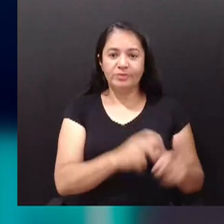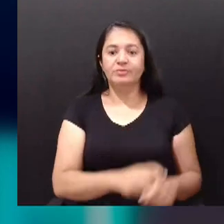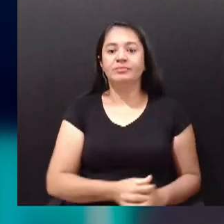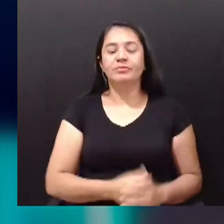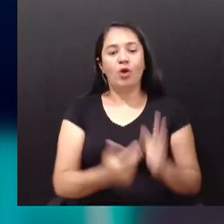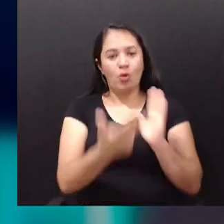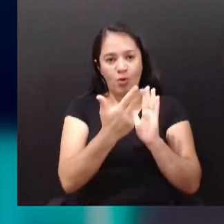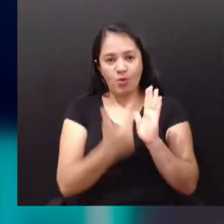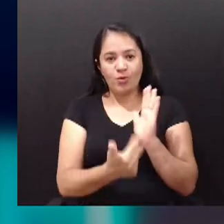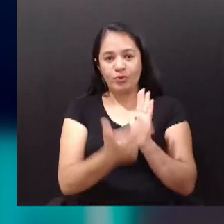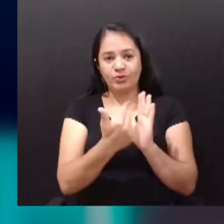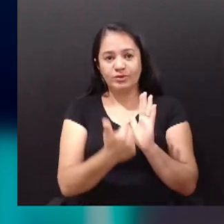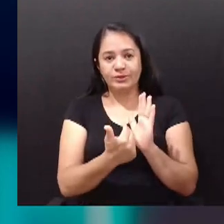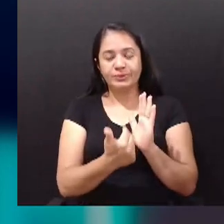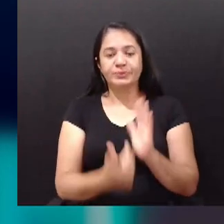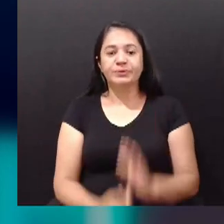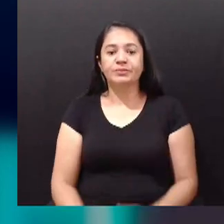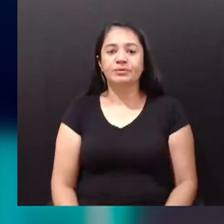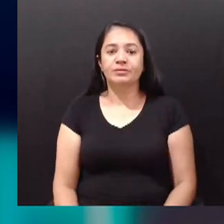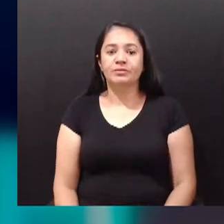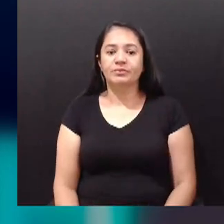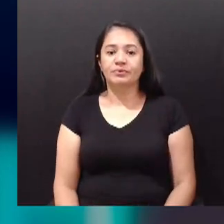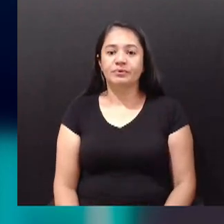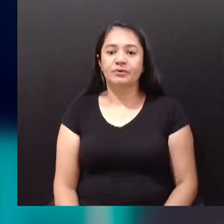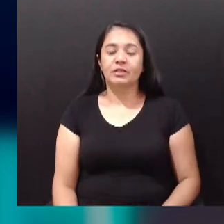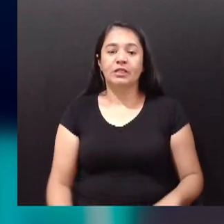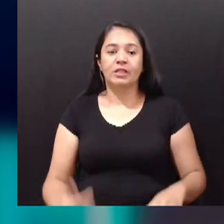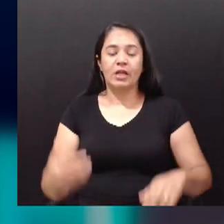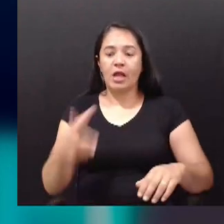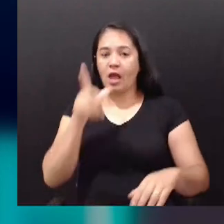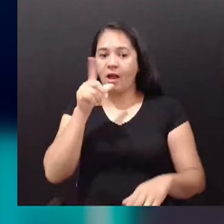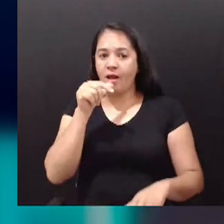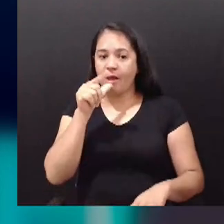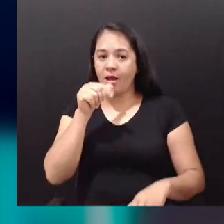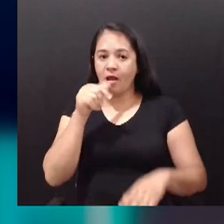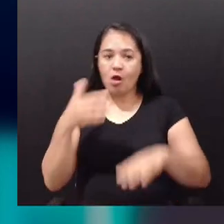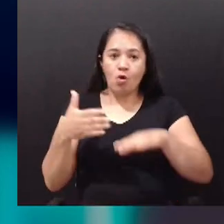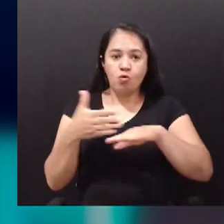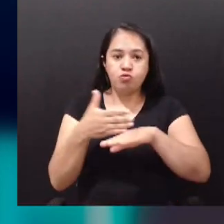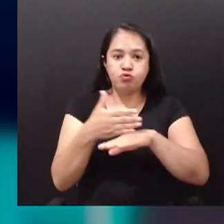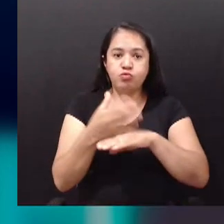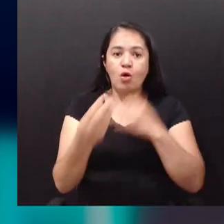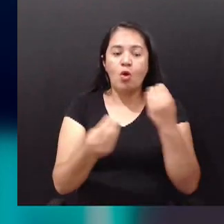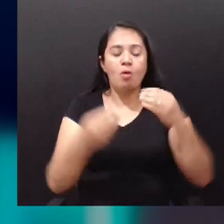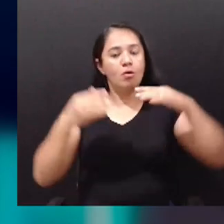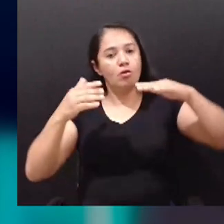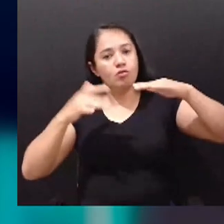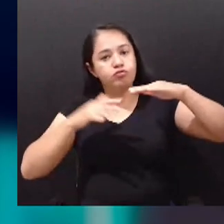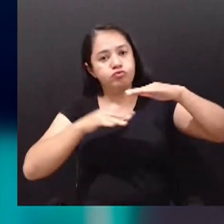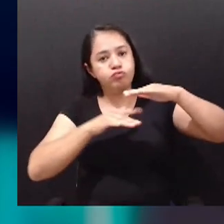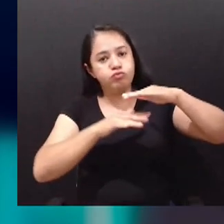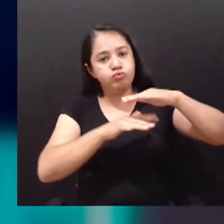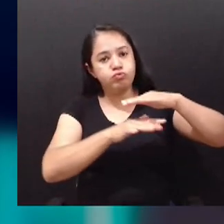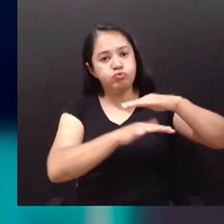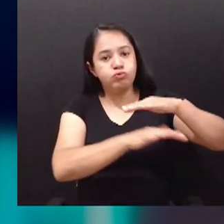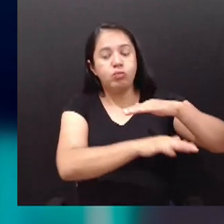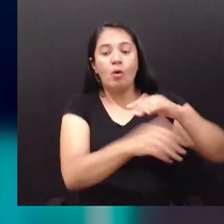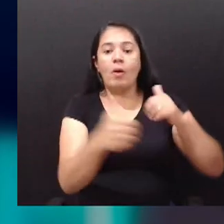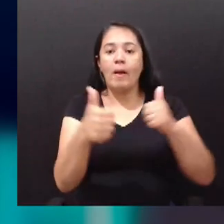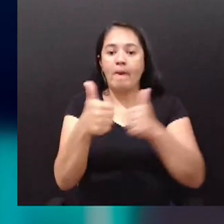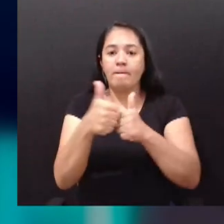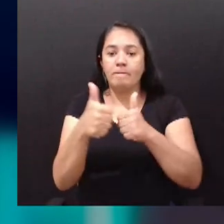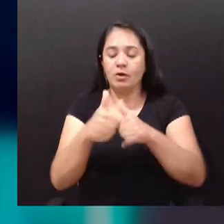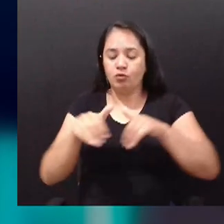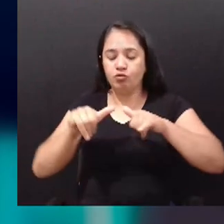Então, e aí ele vai ter uma entrada de água aqui por baixo, que vem aqui próximo ao mercado municipal, e uma outra que vem lá do